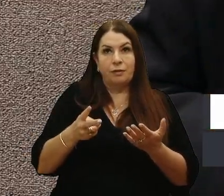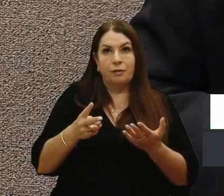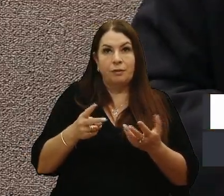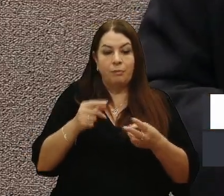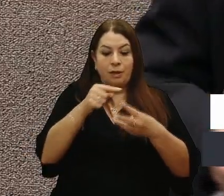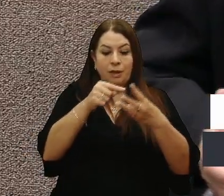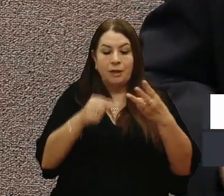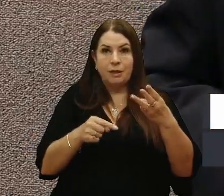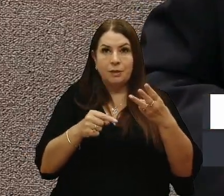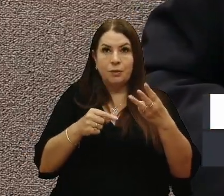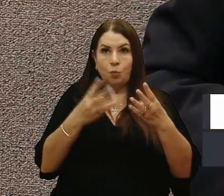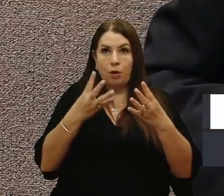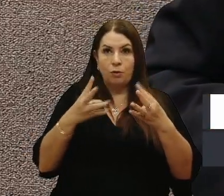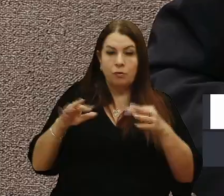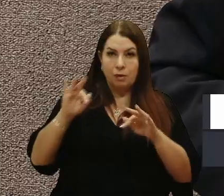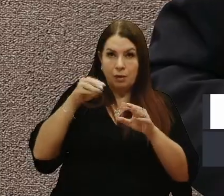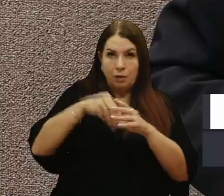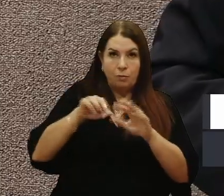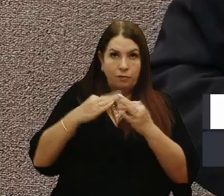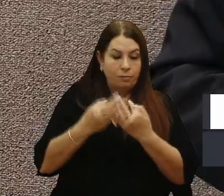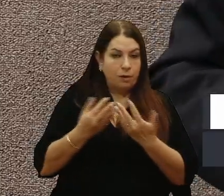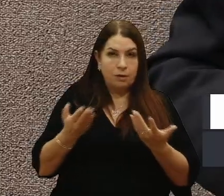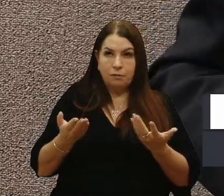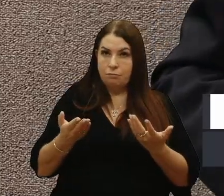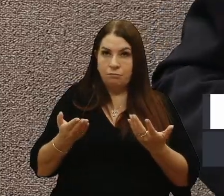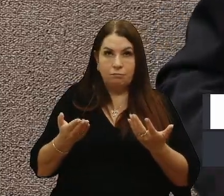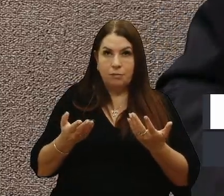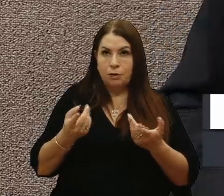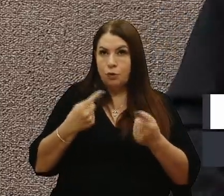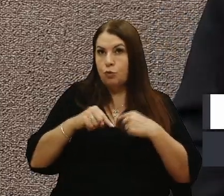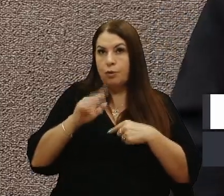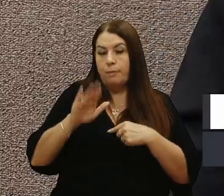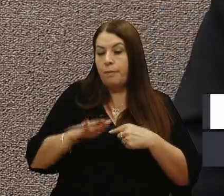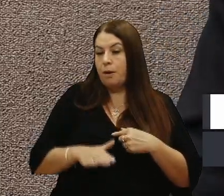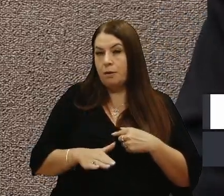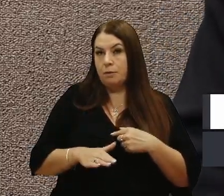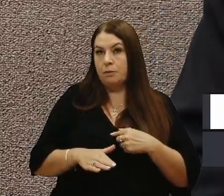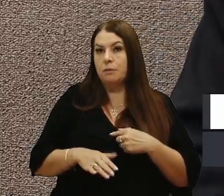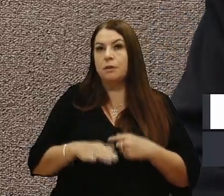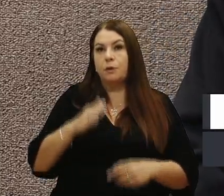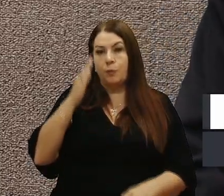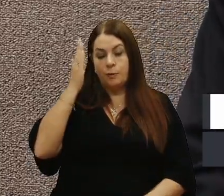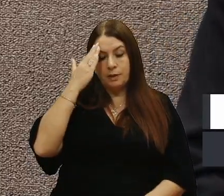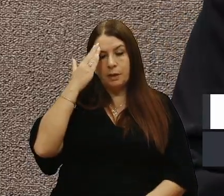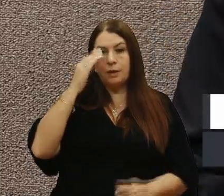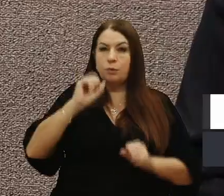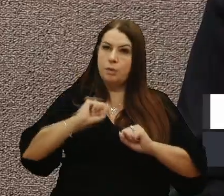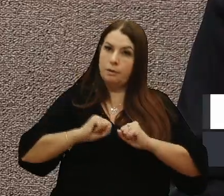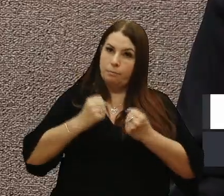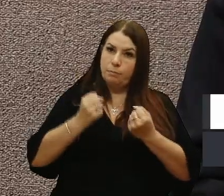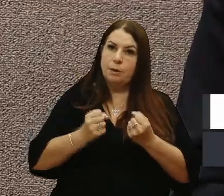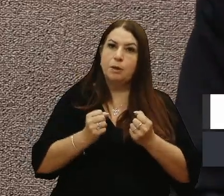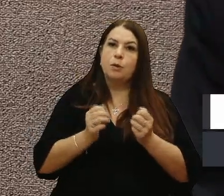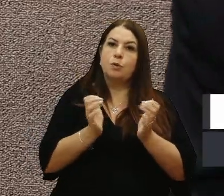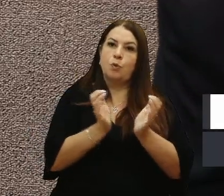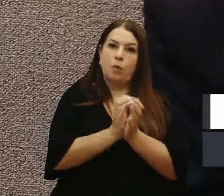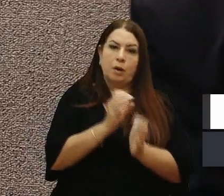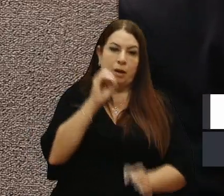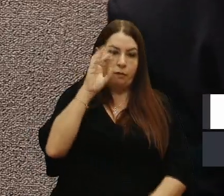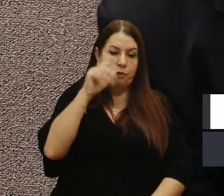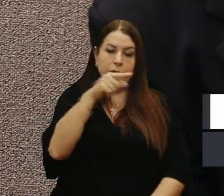3, 4 numa família e se torna mais barato. Eu sei do empenho que o nobre colega Fiuza esteve